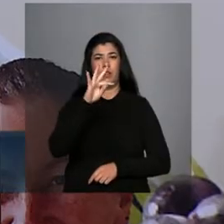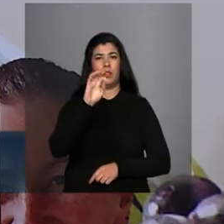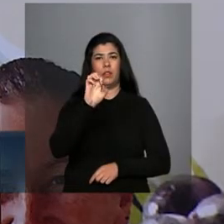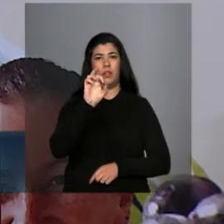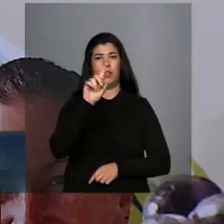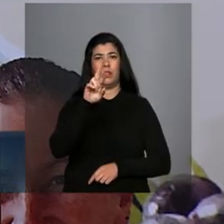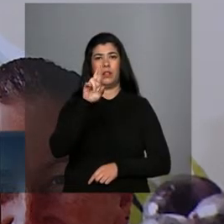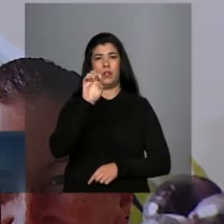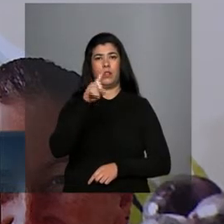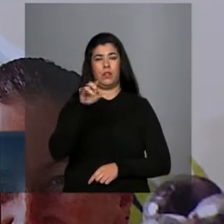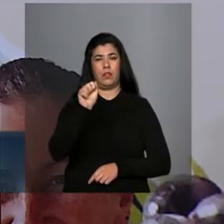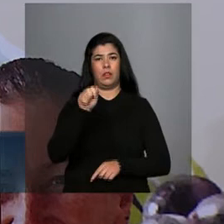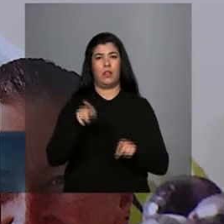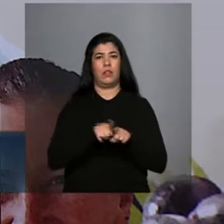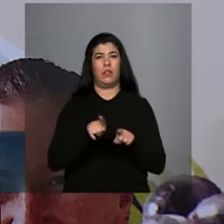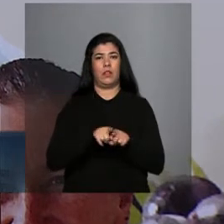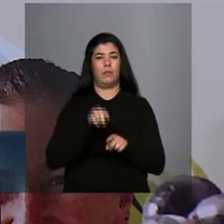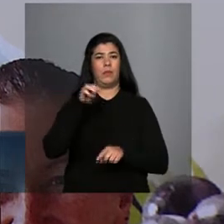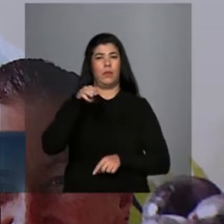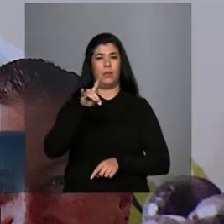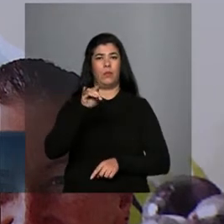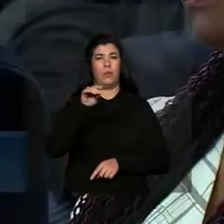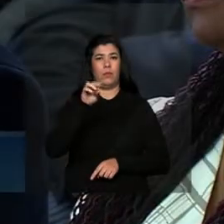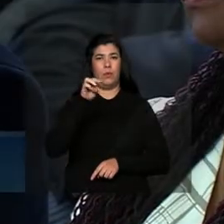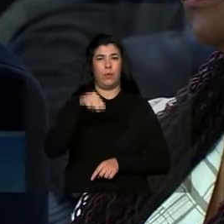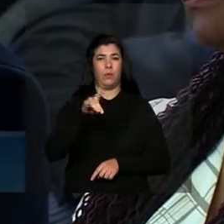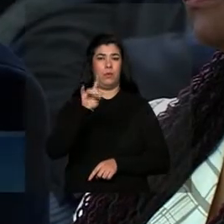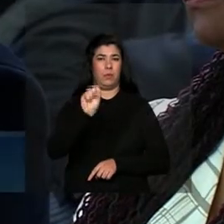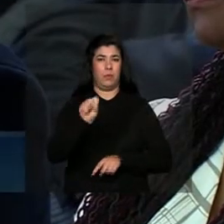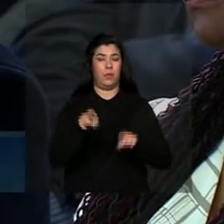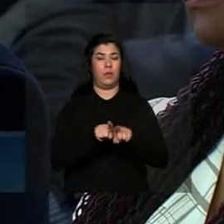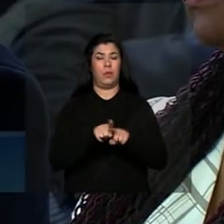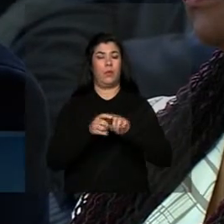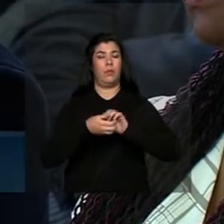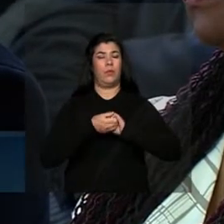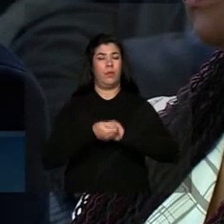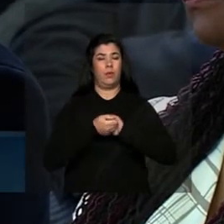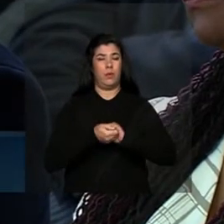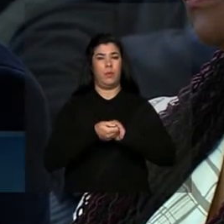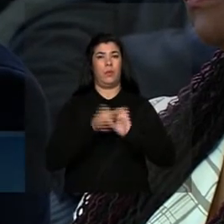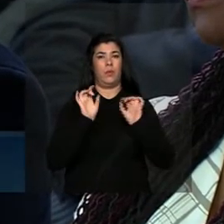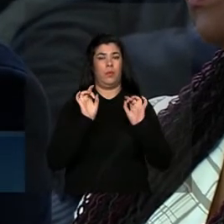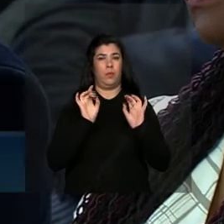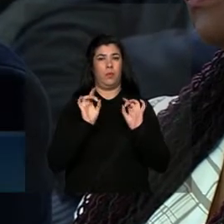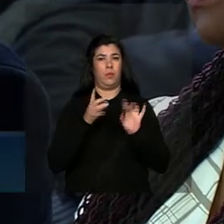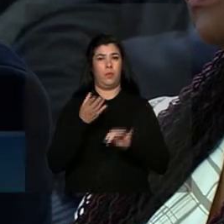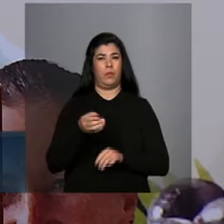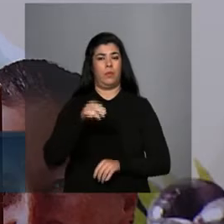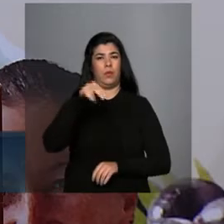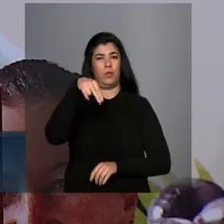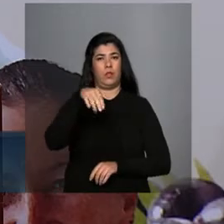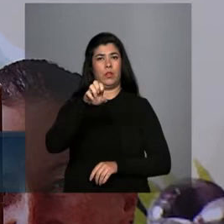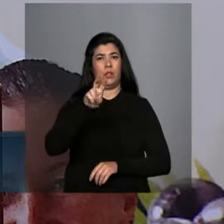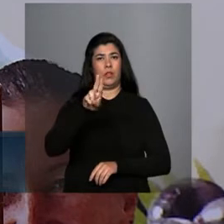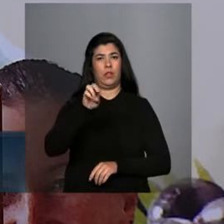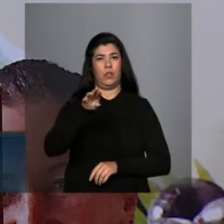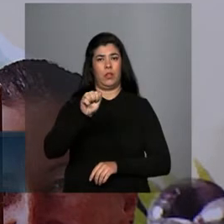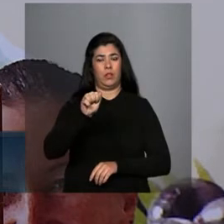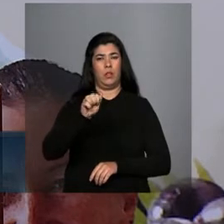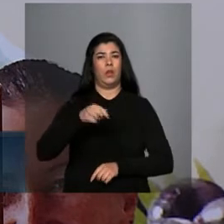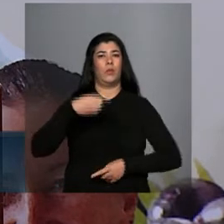Social e Combate à Fome. Queria cumprimentar também a Nilma Lino Gomes, de